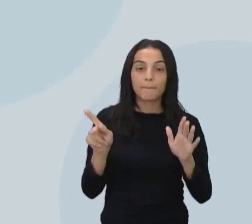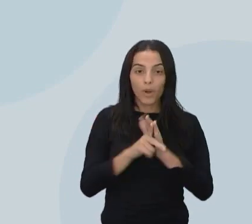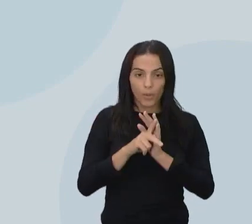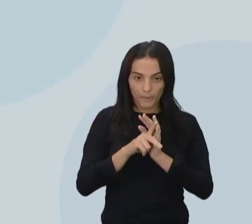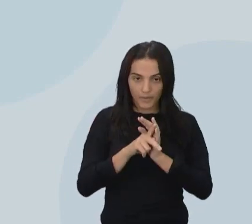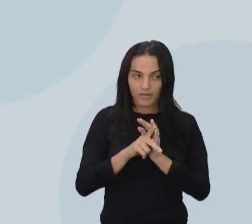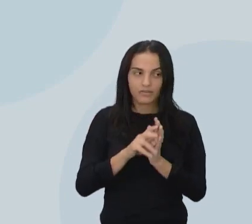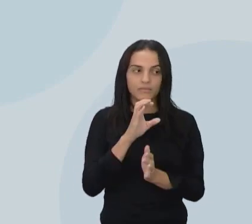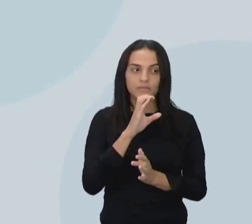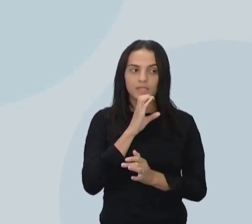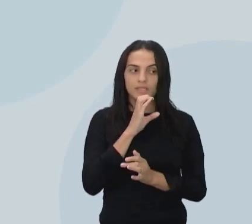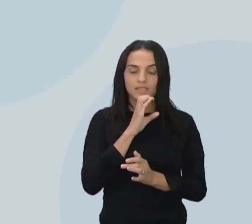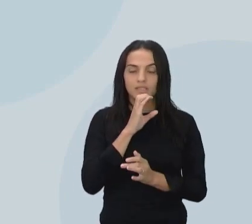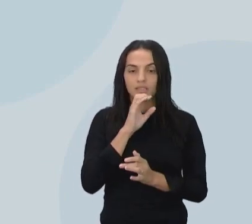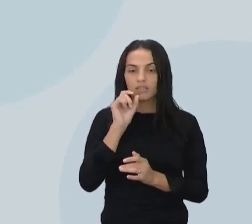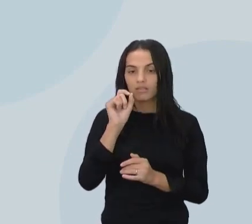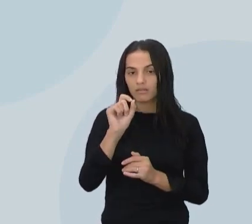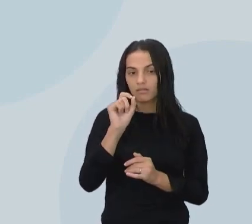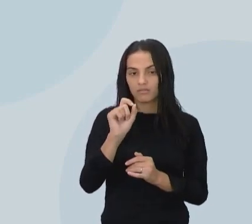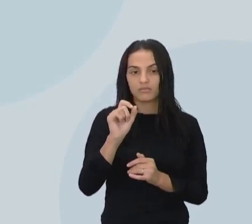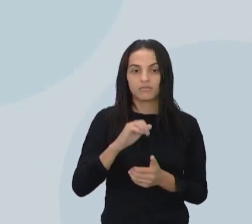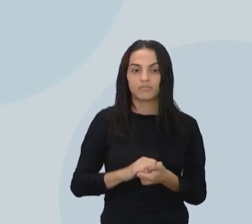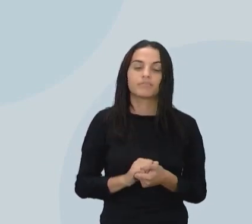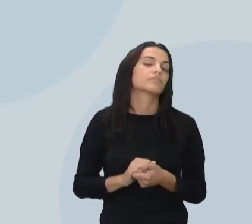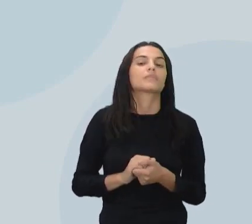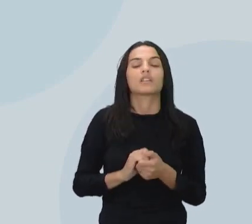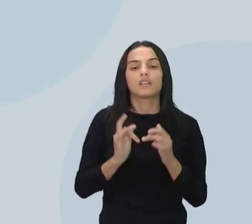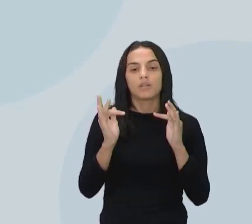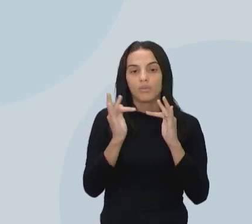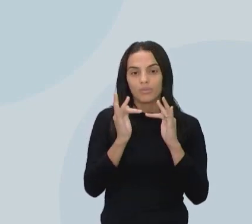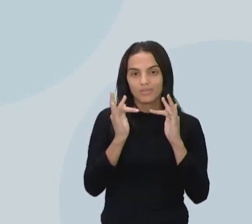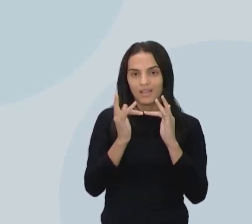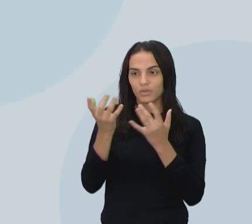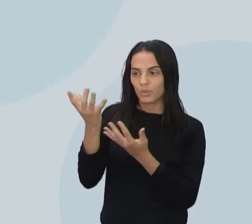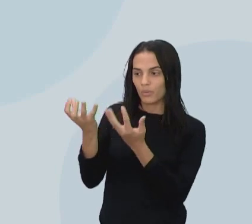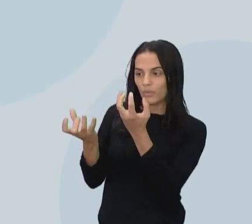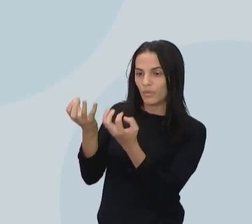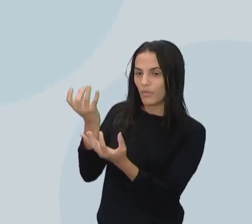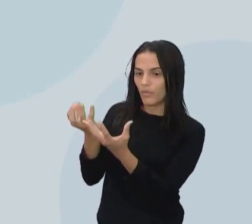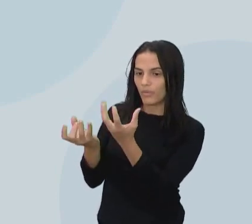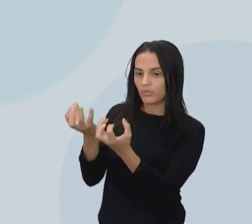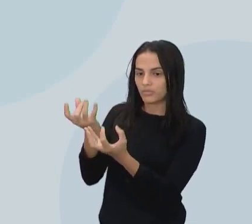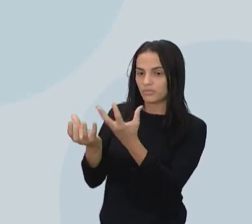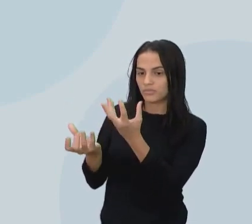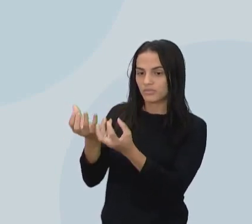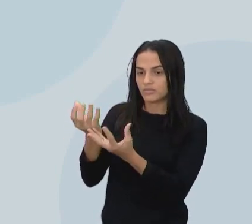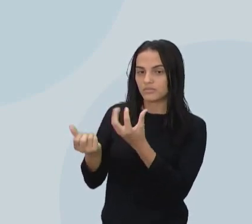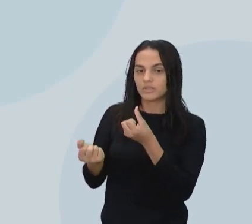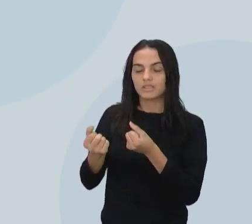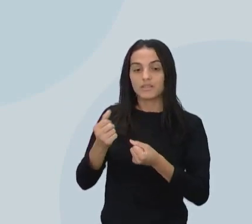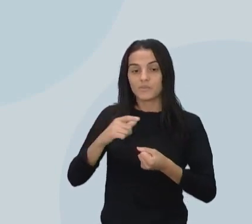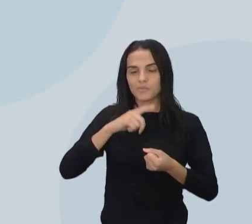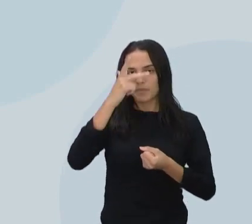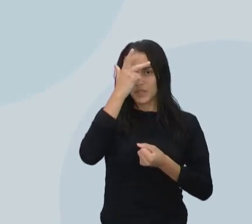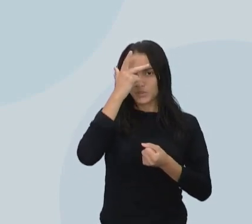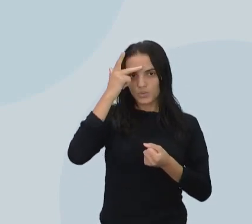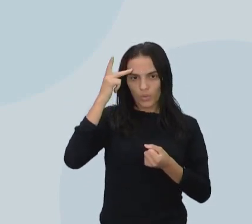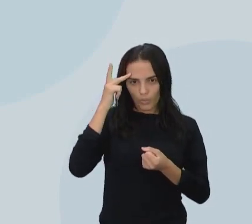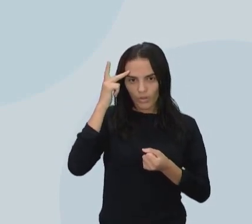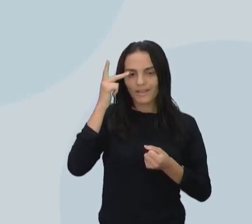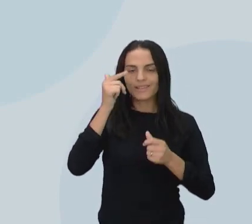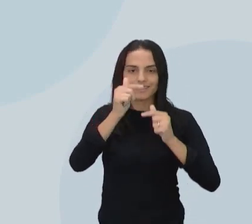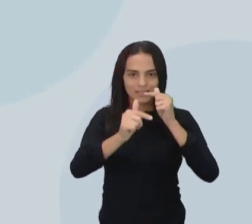assim, estar aí em contato com o fogo, né? Então, são pessoas aí